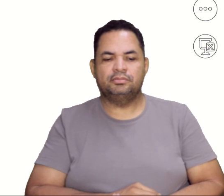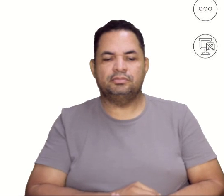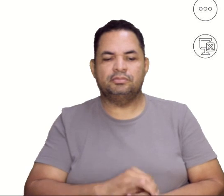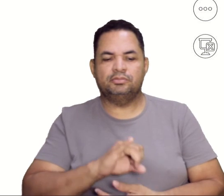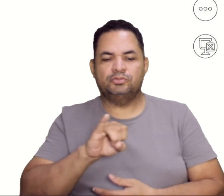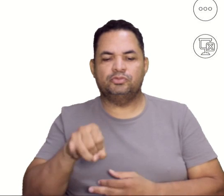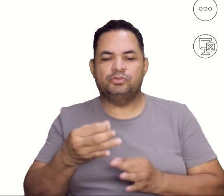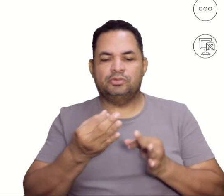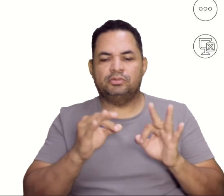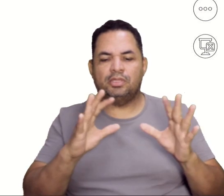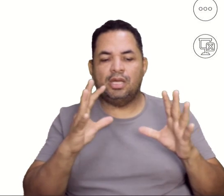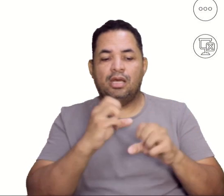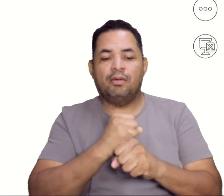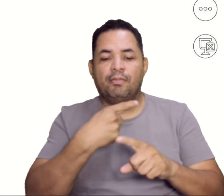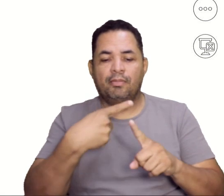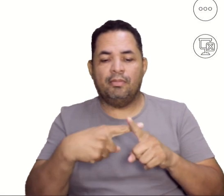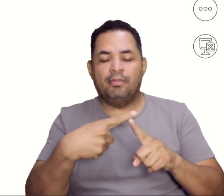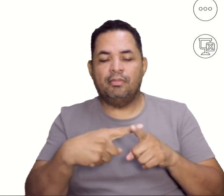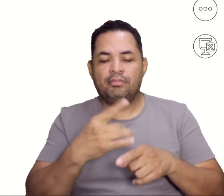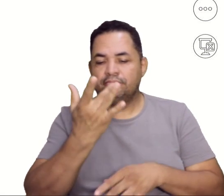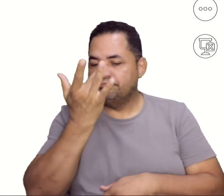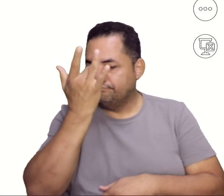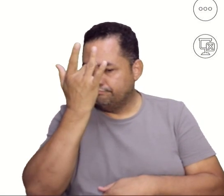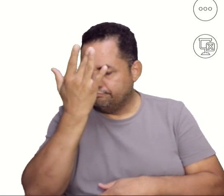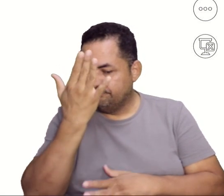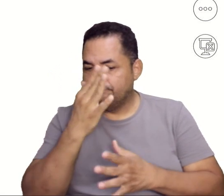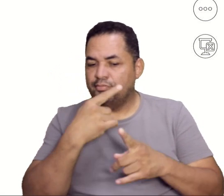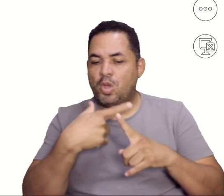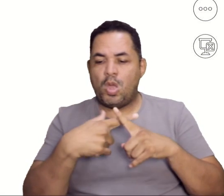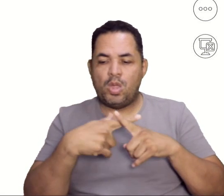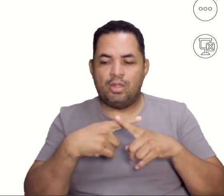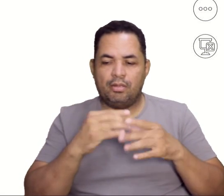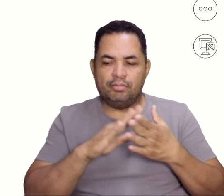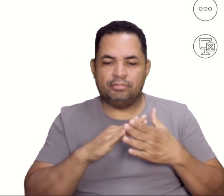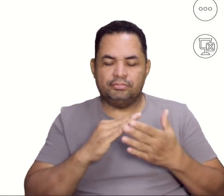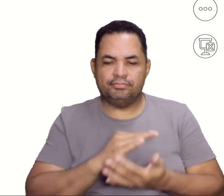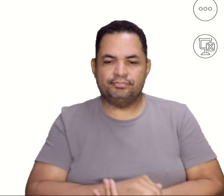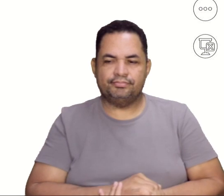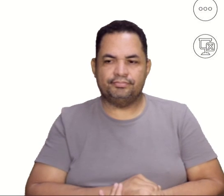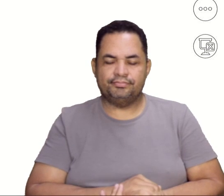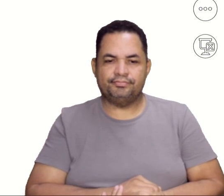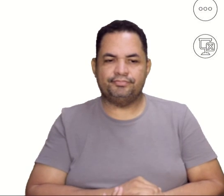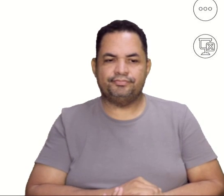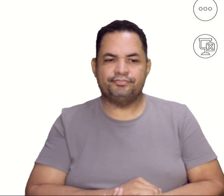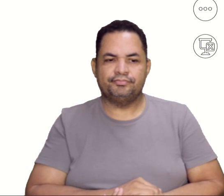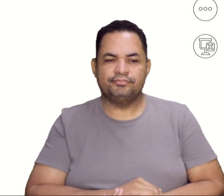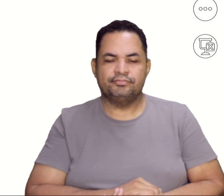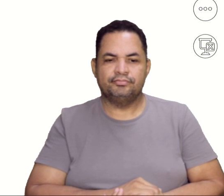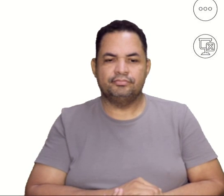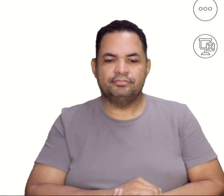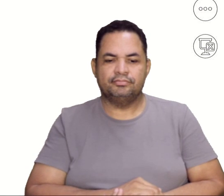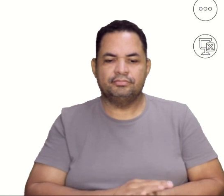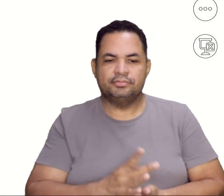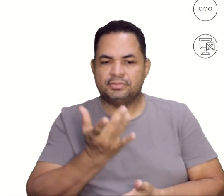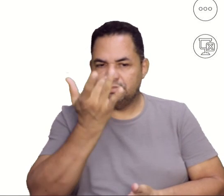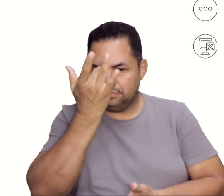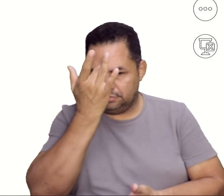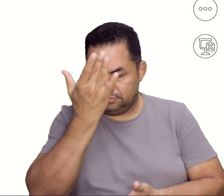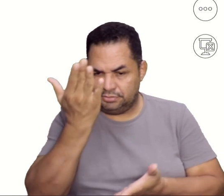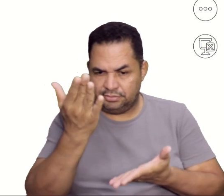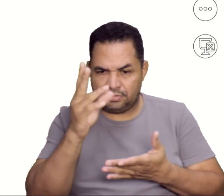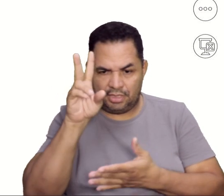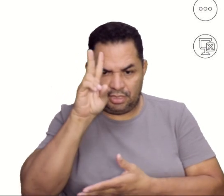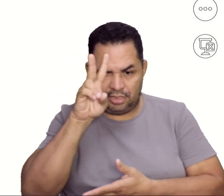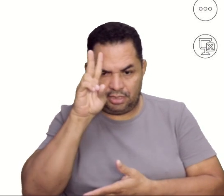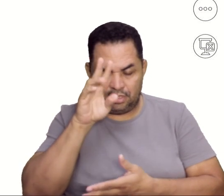é bem fácil de calcular por quê Porque a gente tem fatores sendo multip complicados apenas né produto perfeito e aqui para ficar bem mais fácil ainda tá